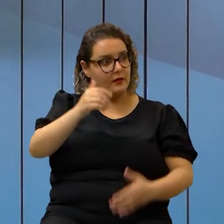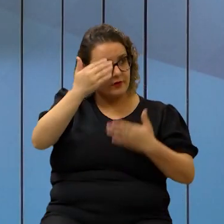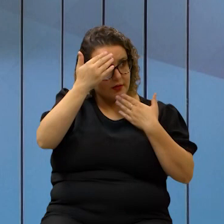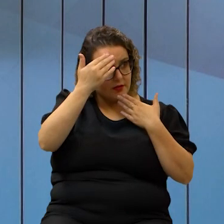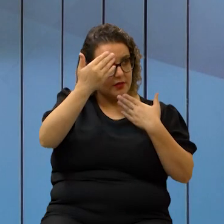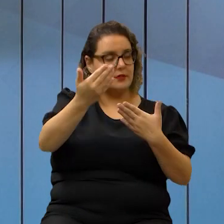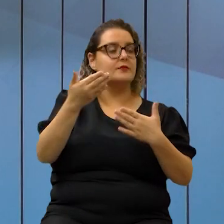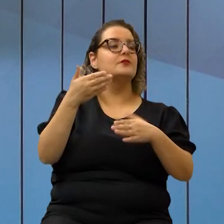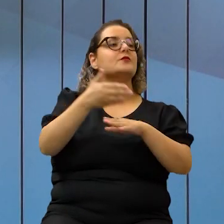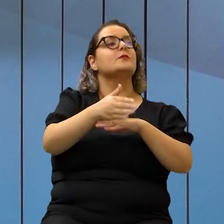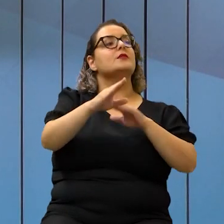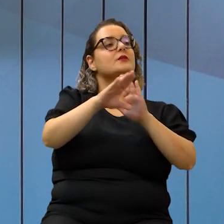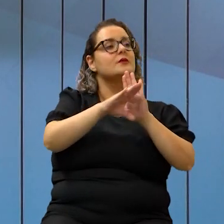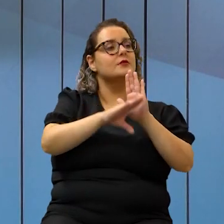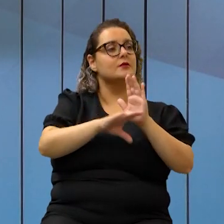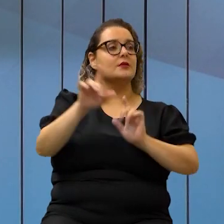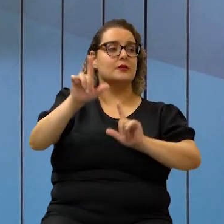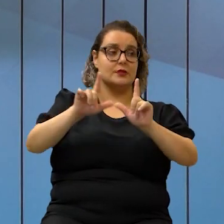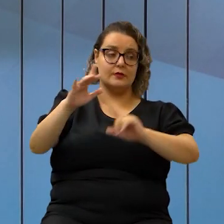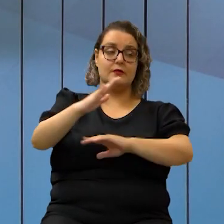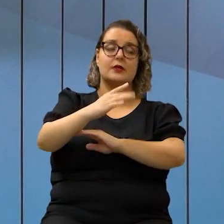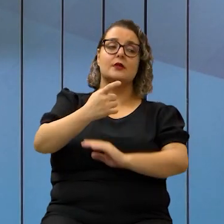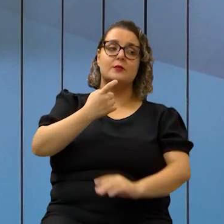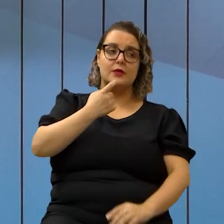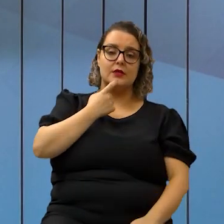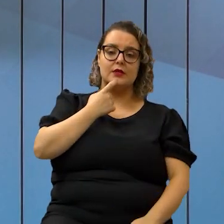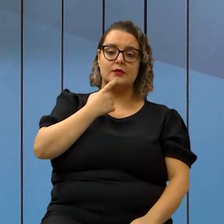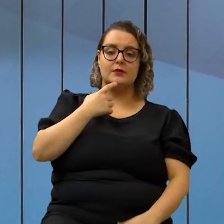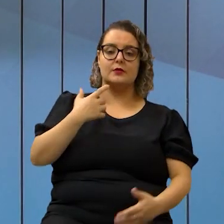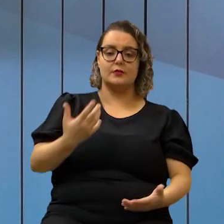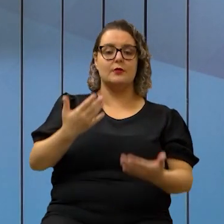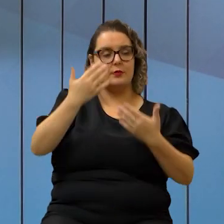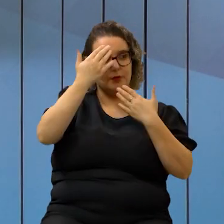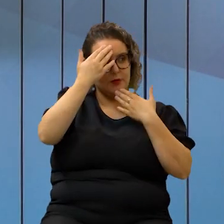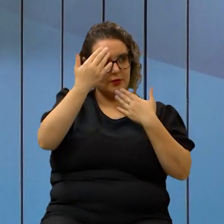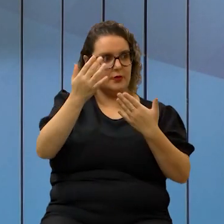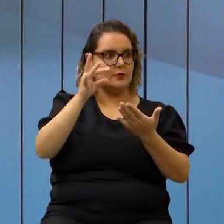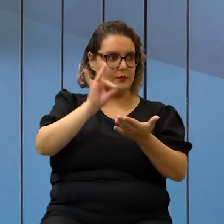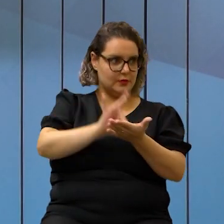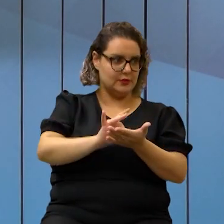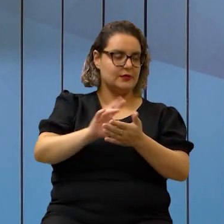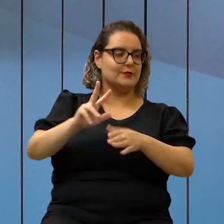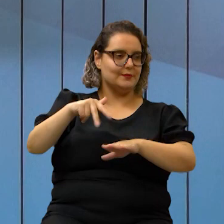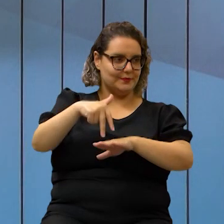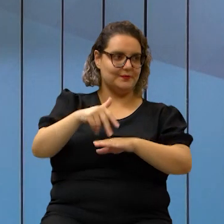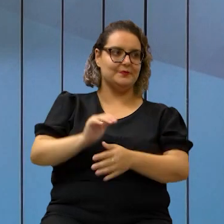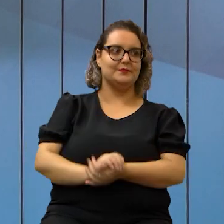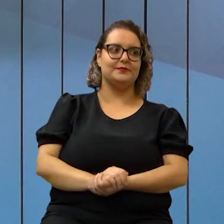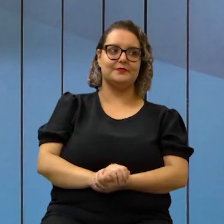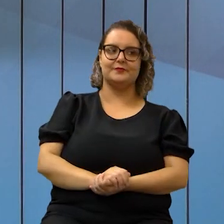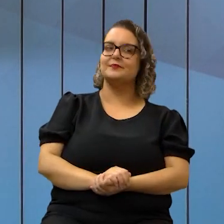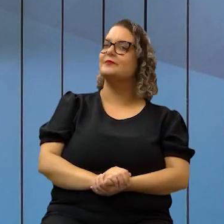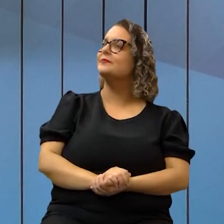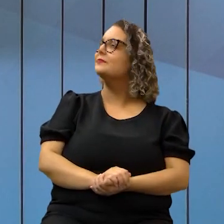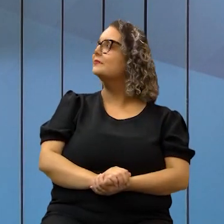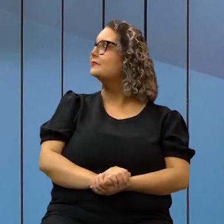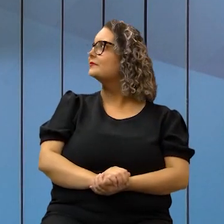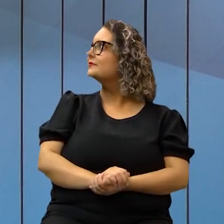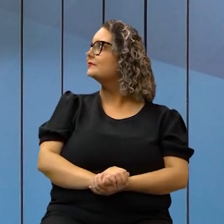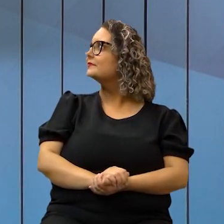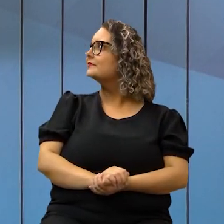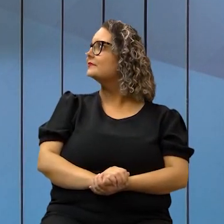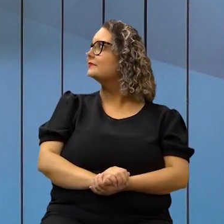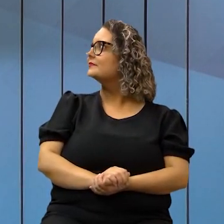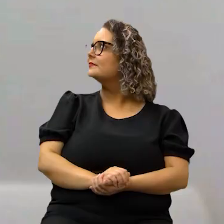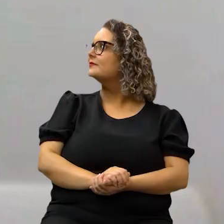sua participação aqui nesse quadro, né, da TV Câmara Campinas. Muito obrigada mesmo pela sua disposição.